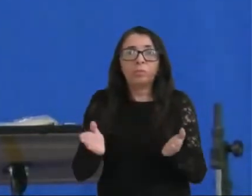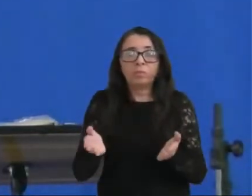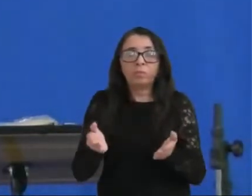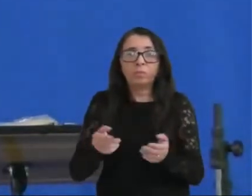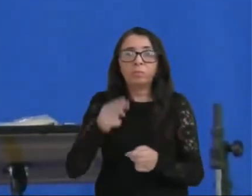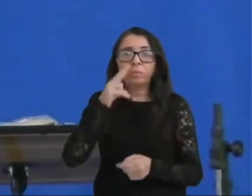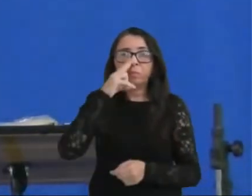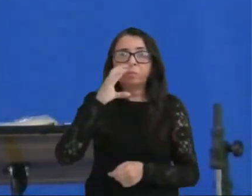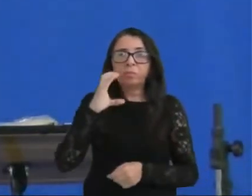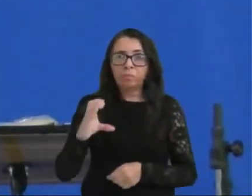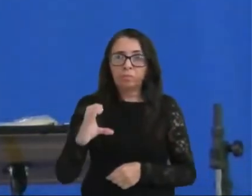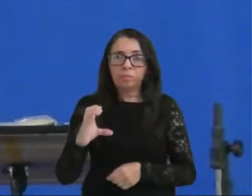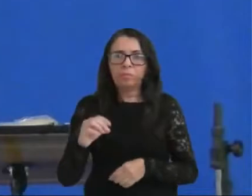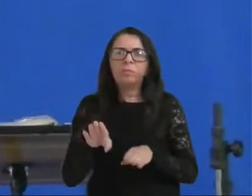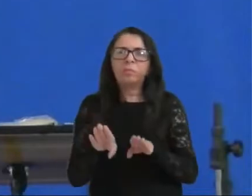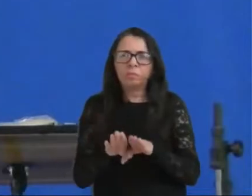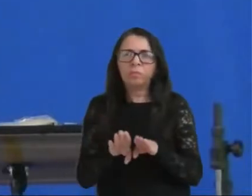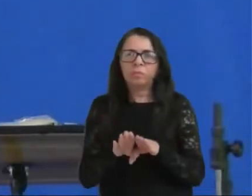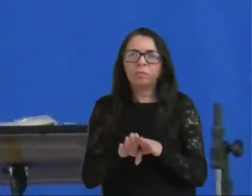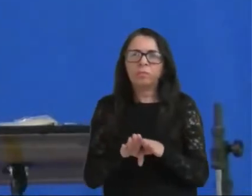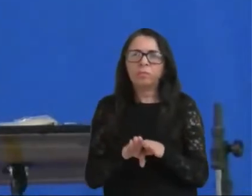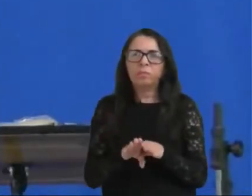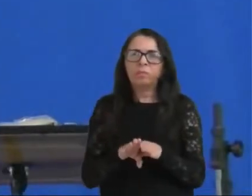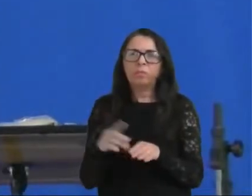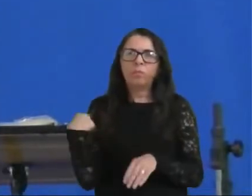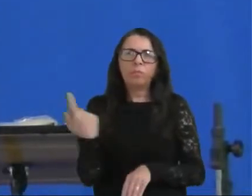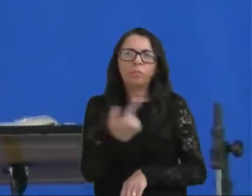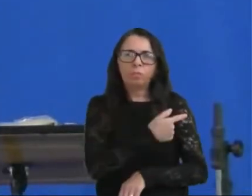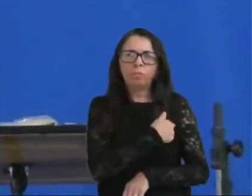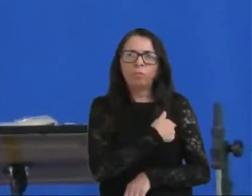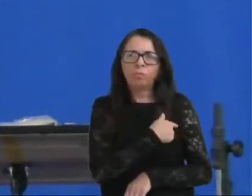trabalhar com esse projeto. Amém?